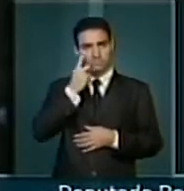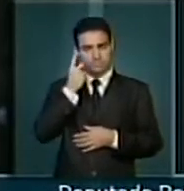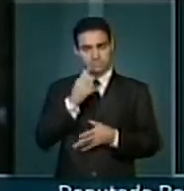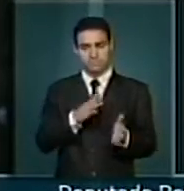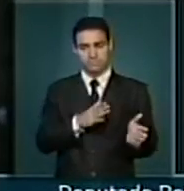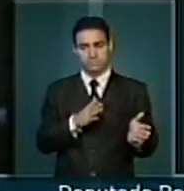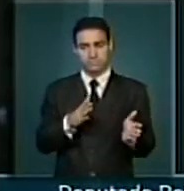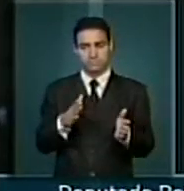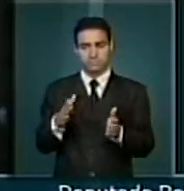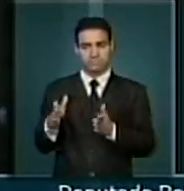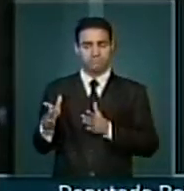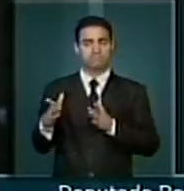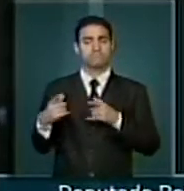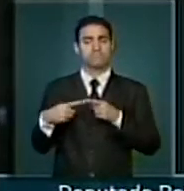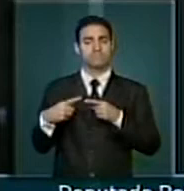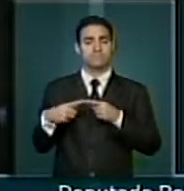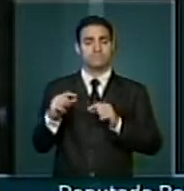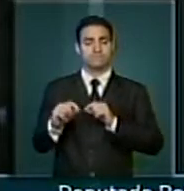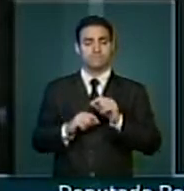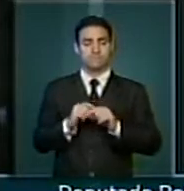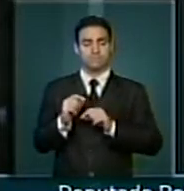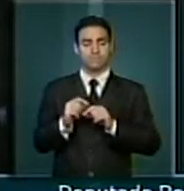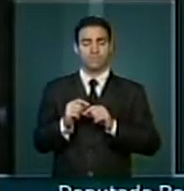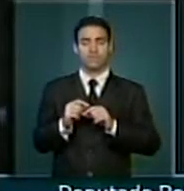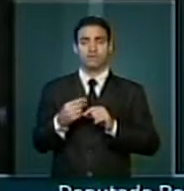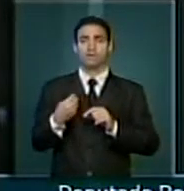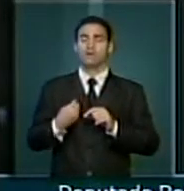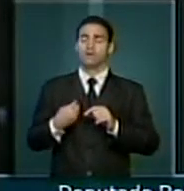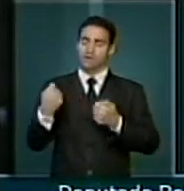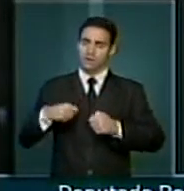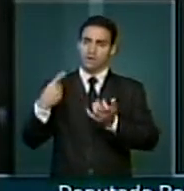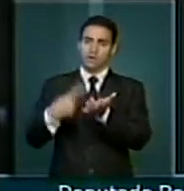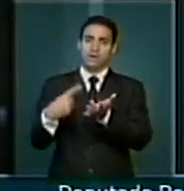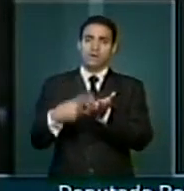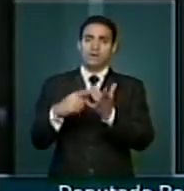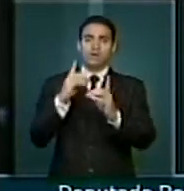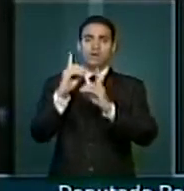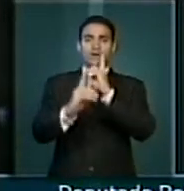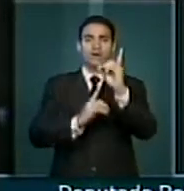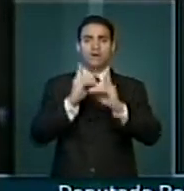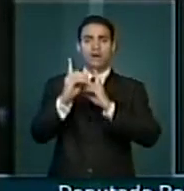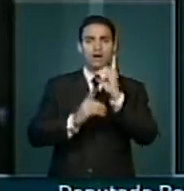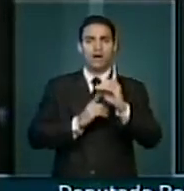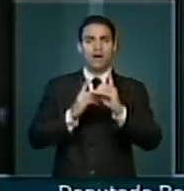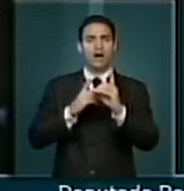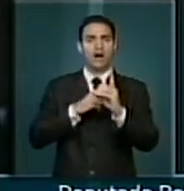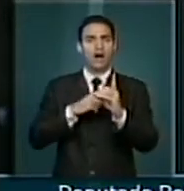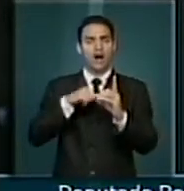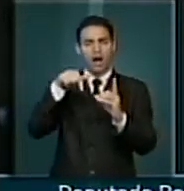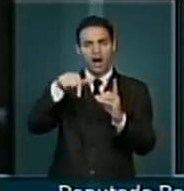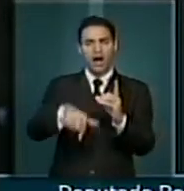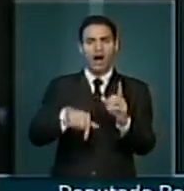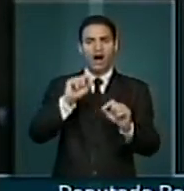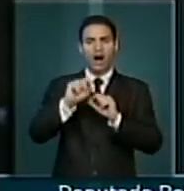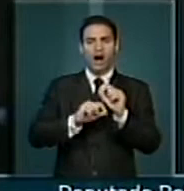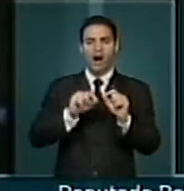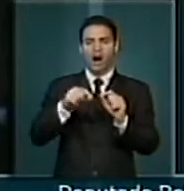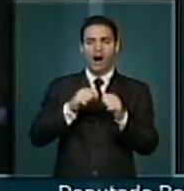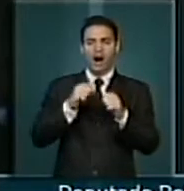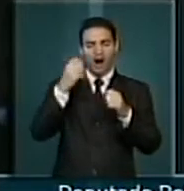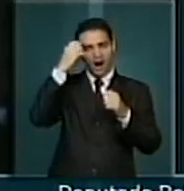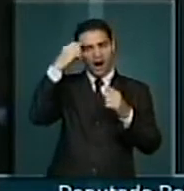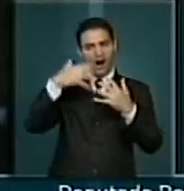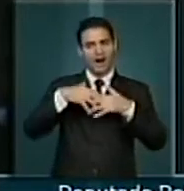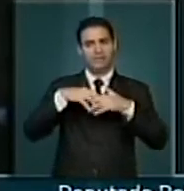passa necessariamente pelo caminho do diálogo. E fica lançado aqui, com esta